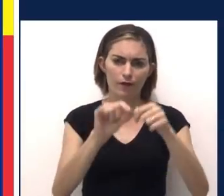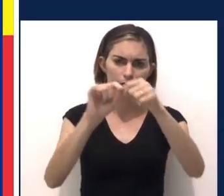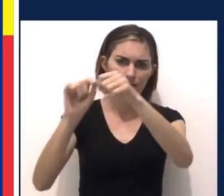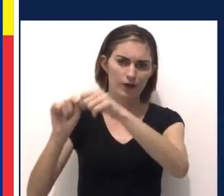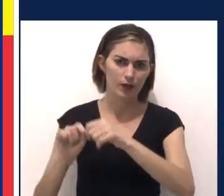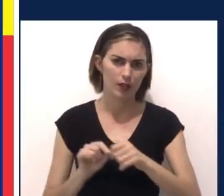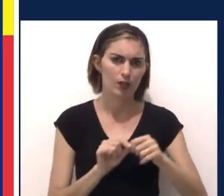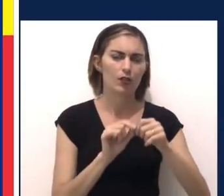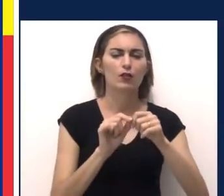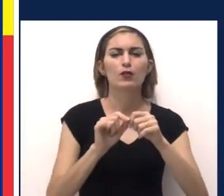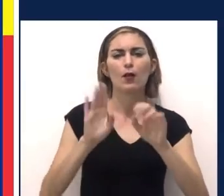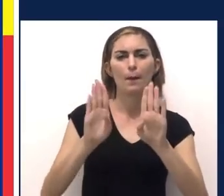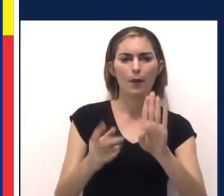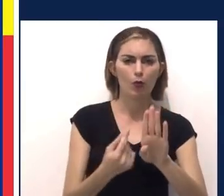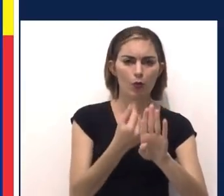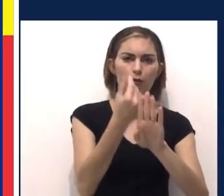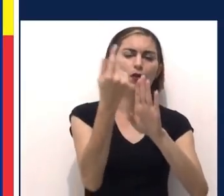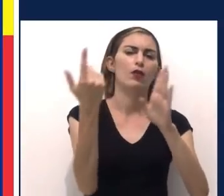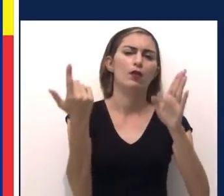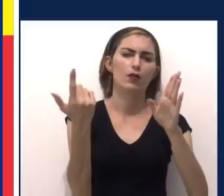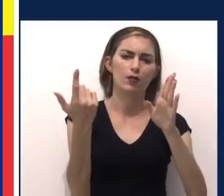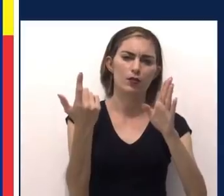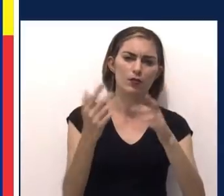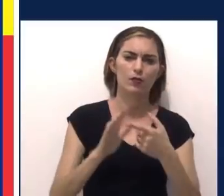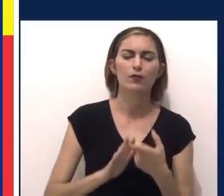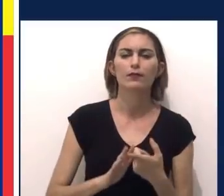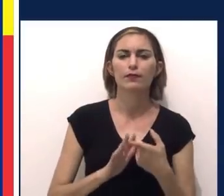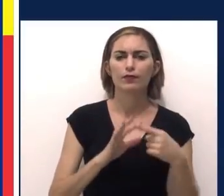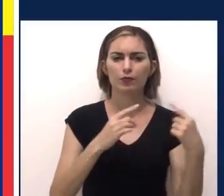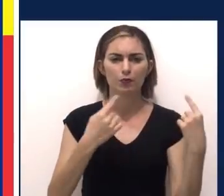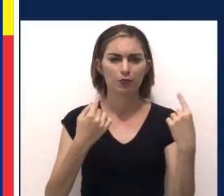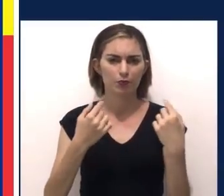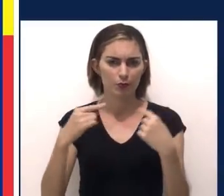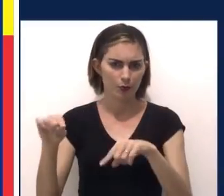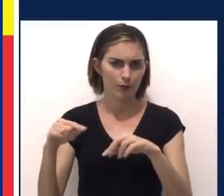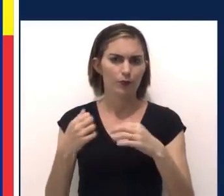formaram-se os reinos, por vezes resultantes